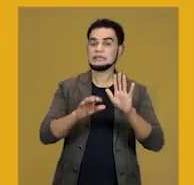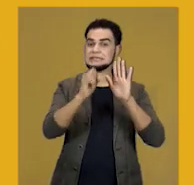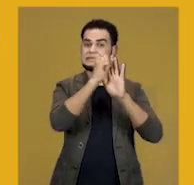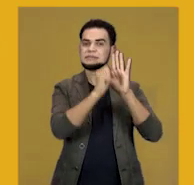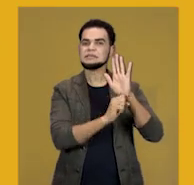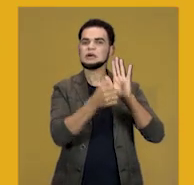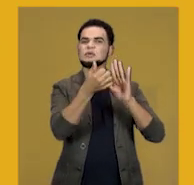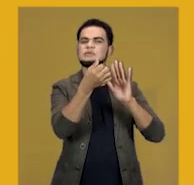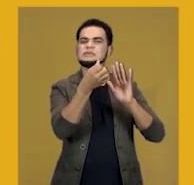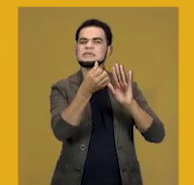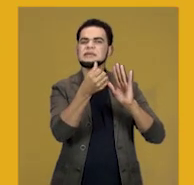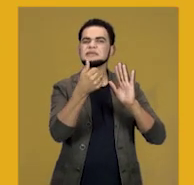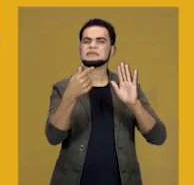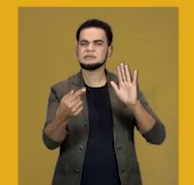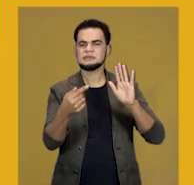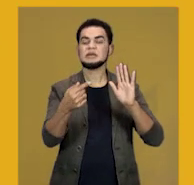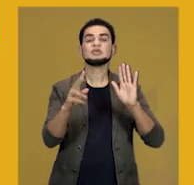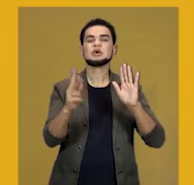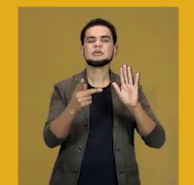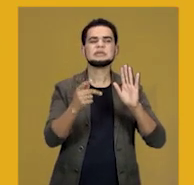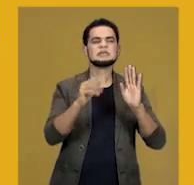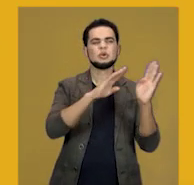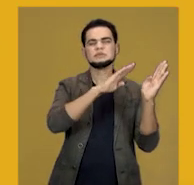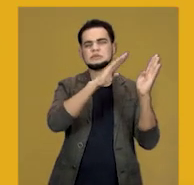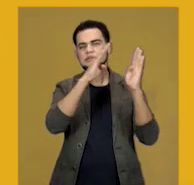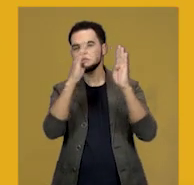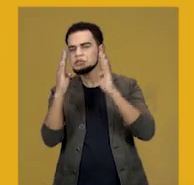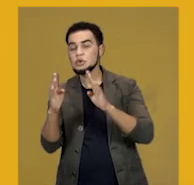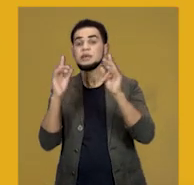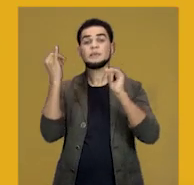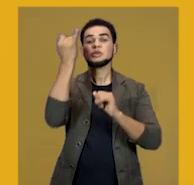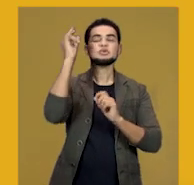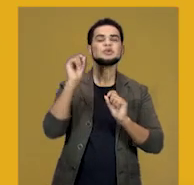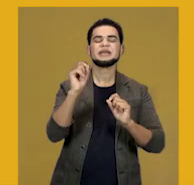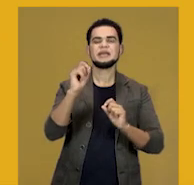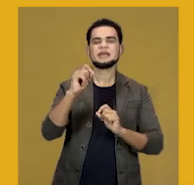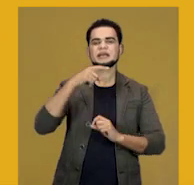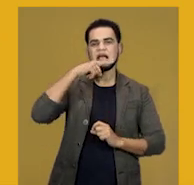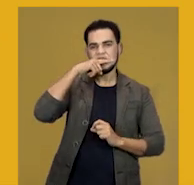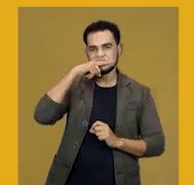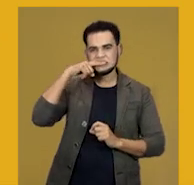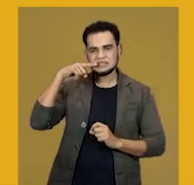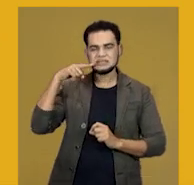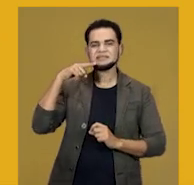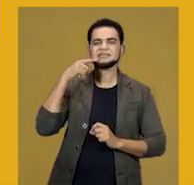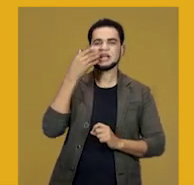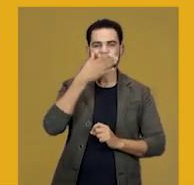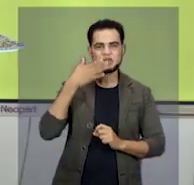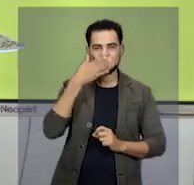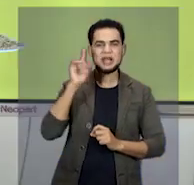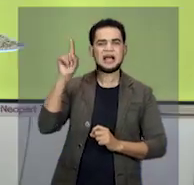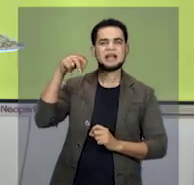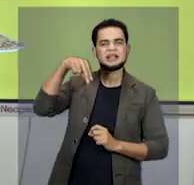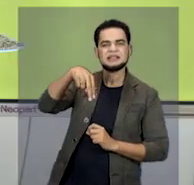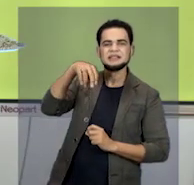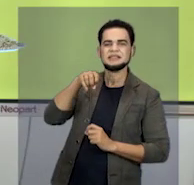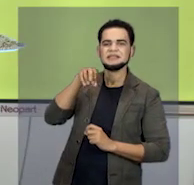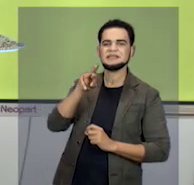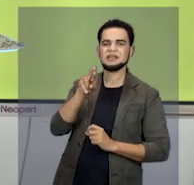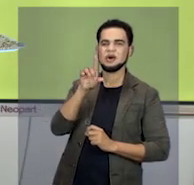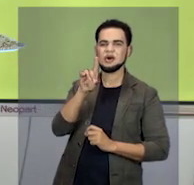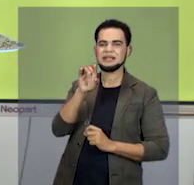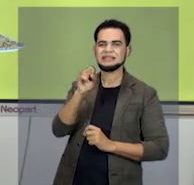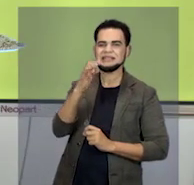e XVII, você teve o ciclo importante da cana-de-açúcar, principalmente no Nordeste brasileiro, né? Ou seja, quando falamos